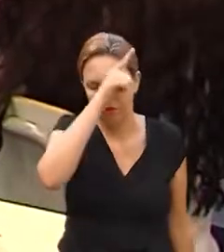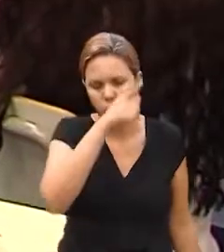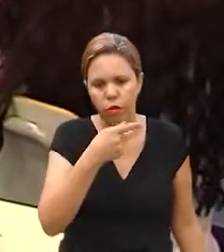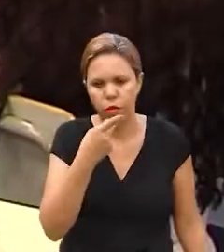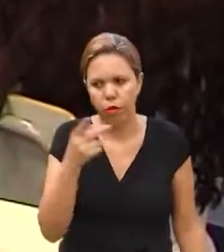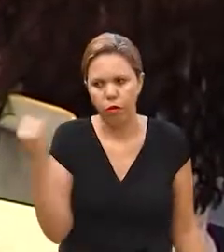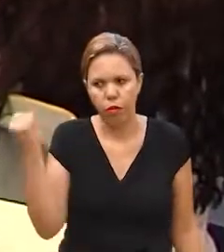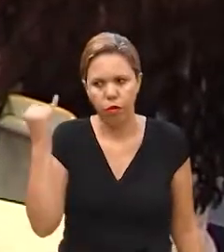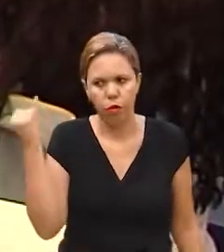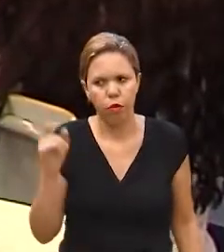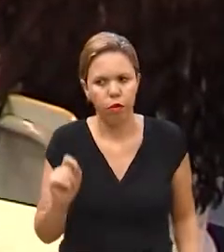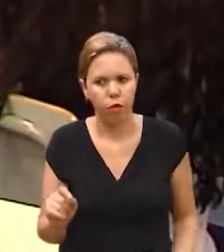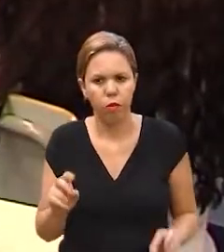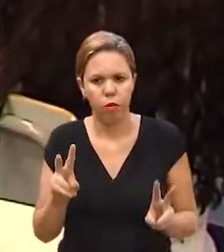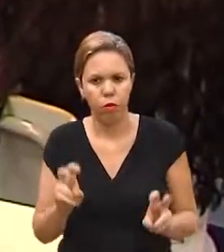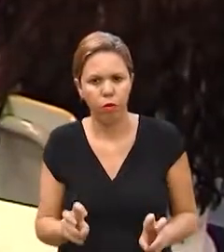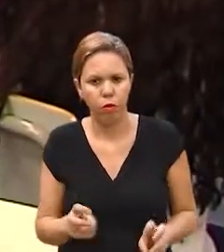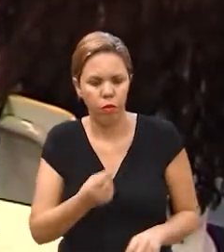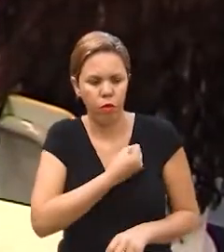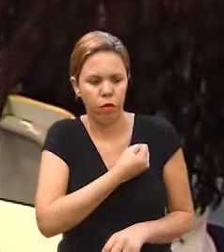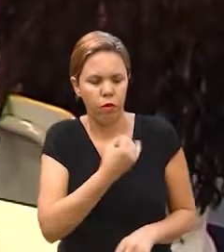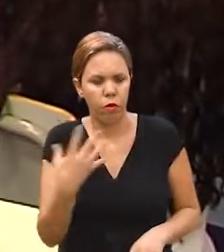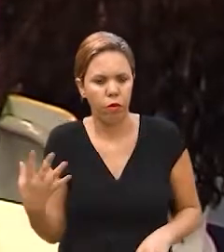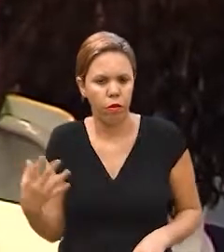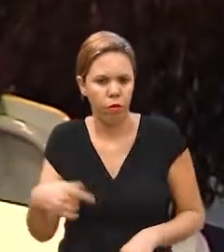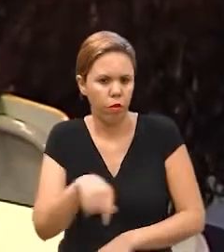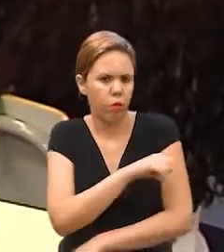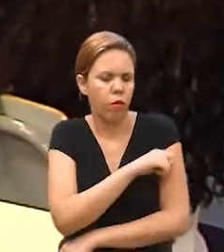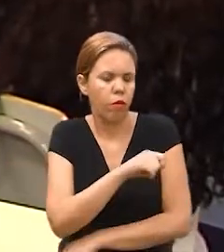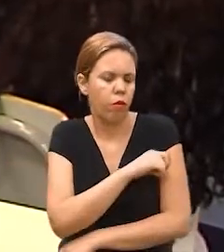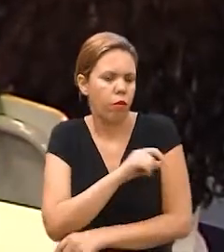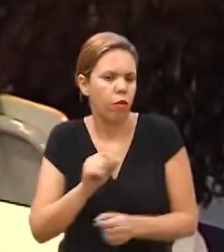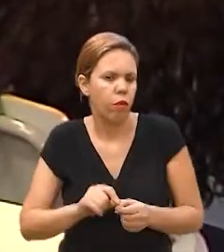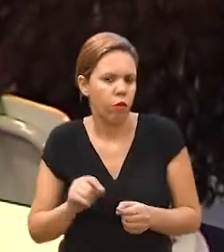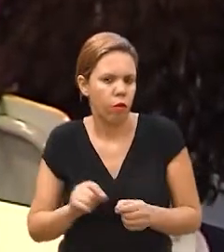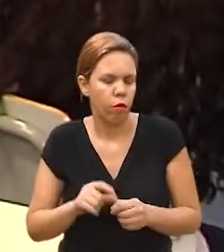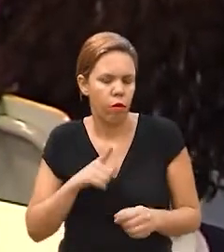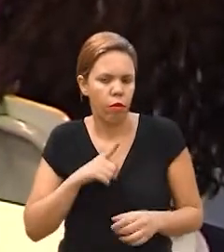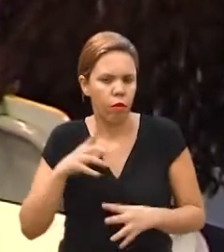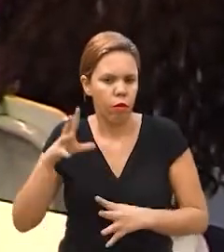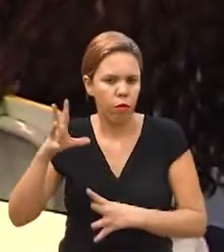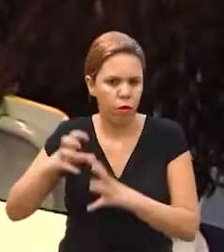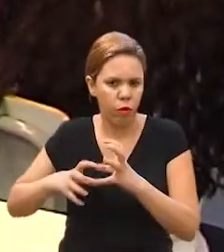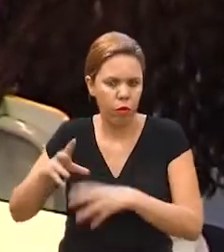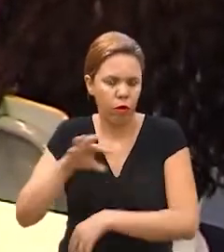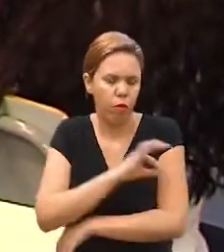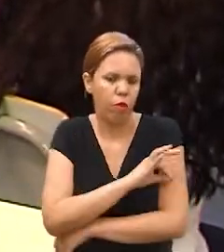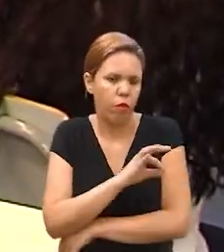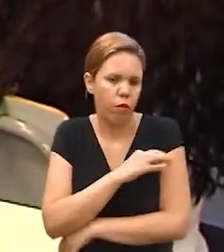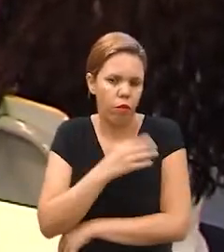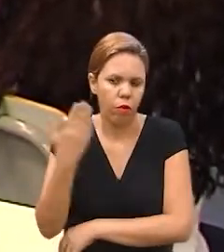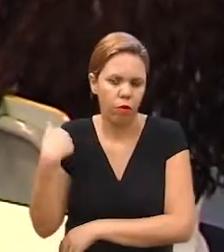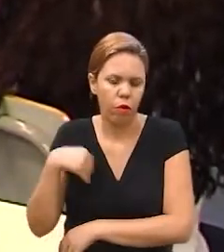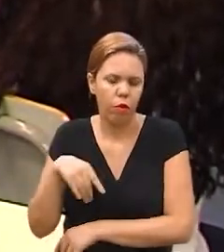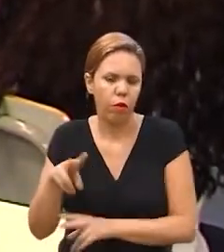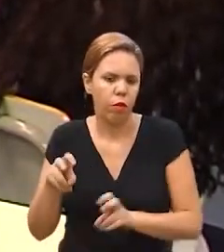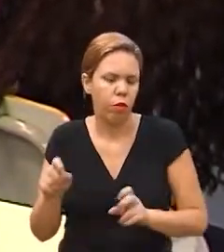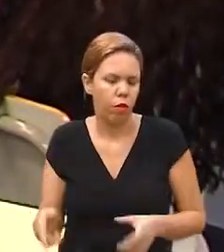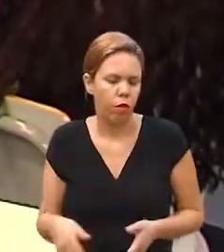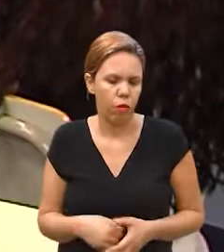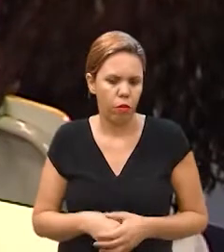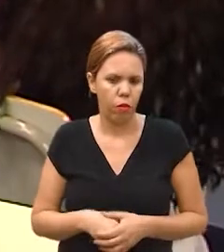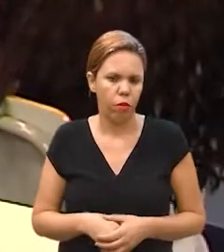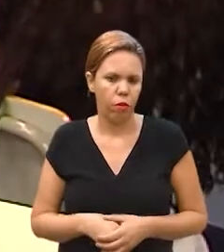trouxe, muito importante, sobre a questão do número de alunos, né? A gente teve uma polêmica com a prefeitura em relação a isso,